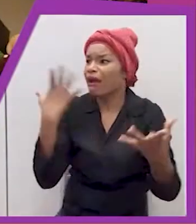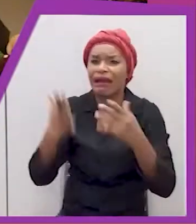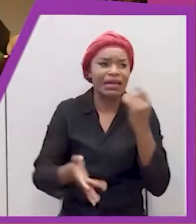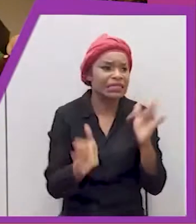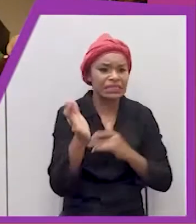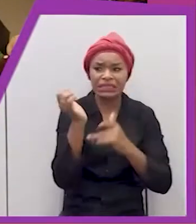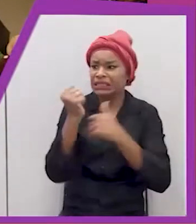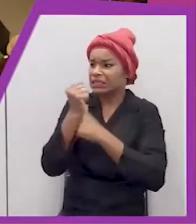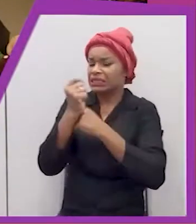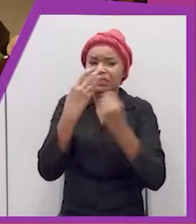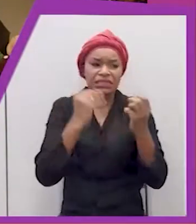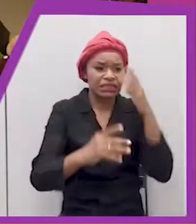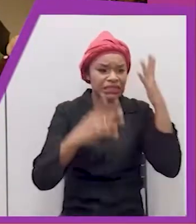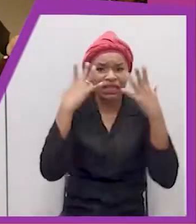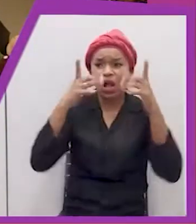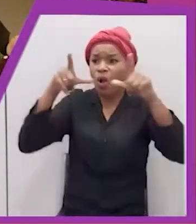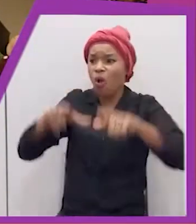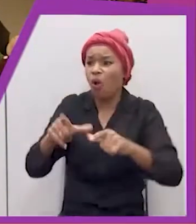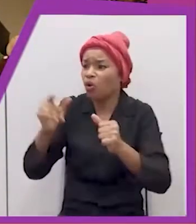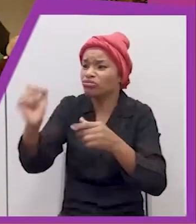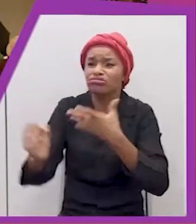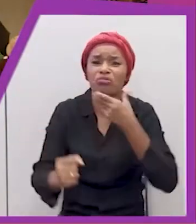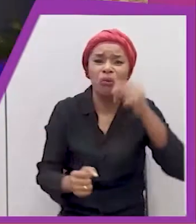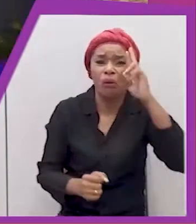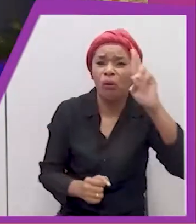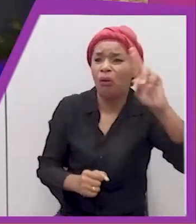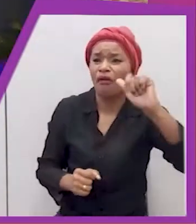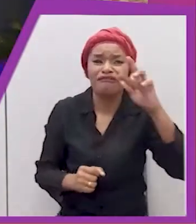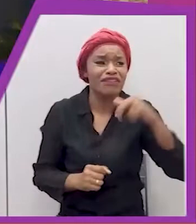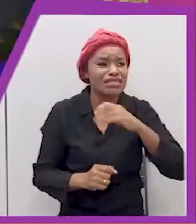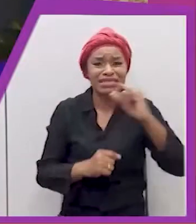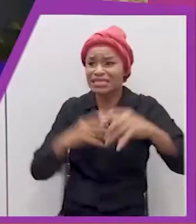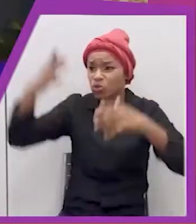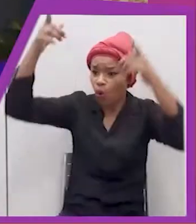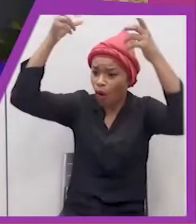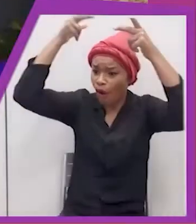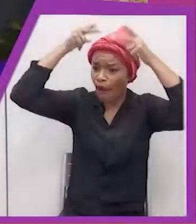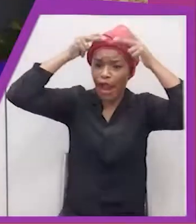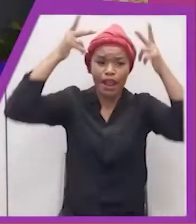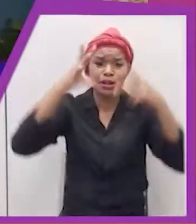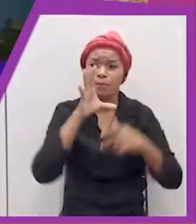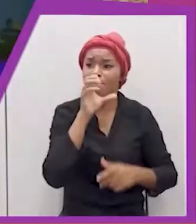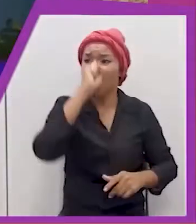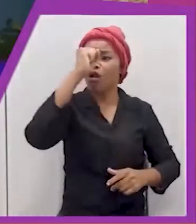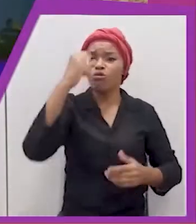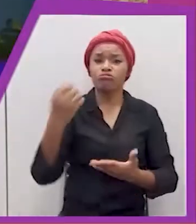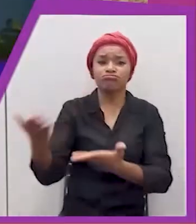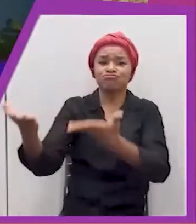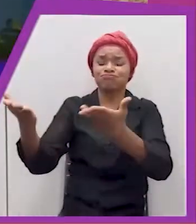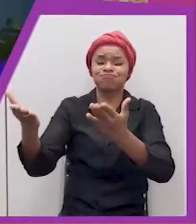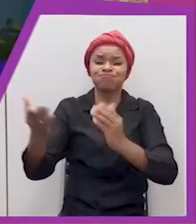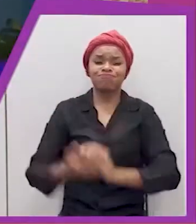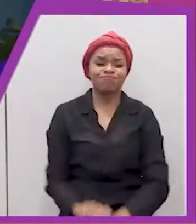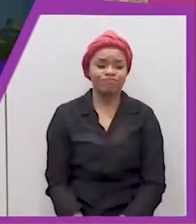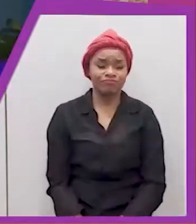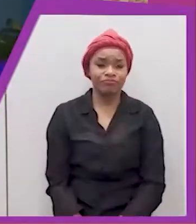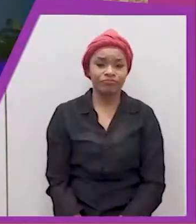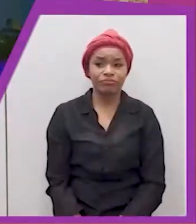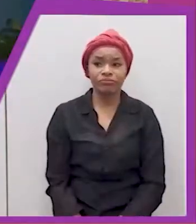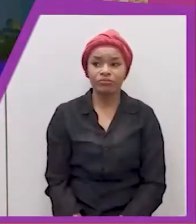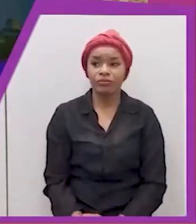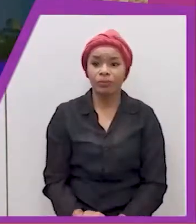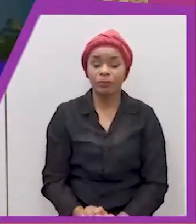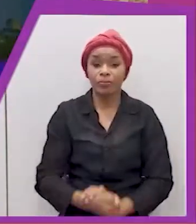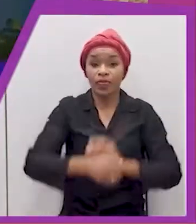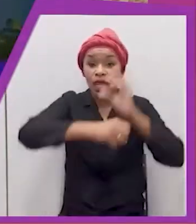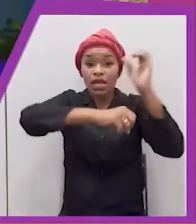Será que viajou Será que o relógio quebrou Ai que mistério que aflição Onde está o seu Francisco